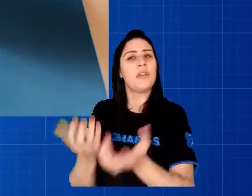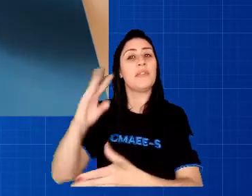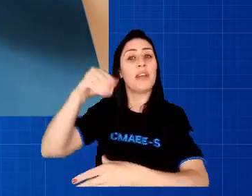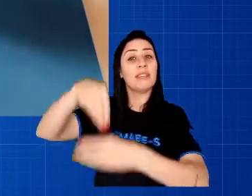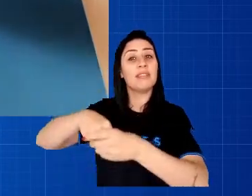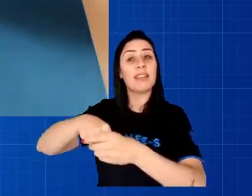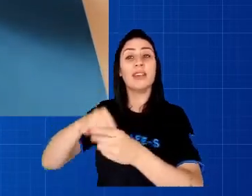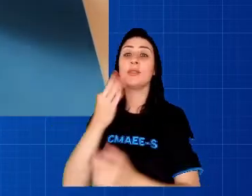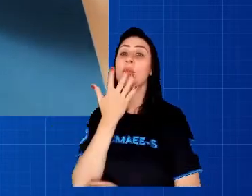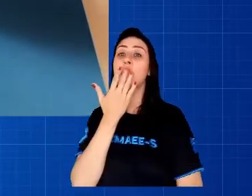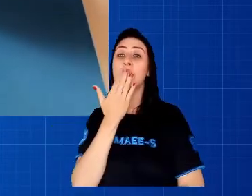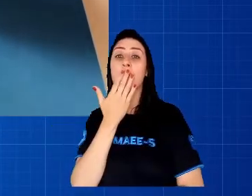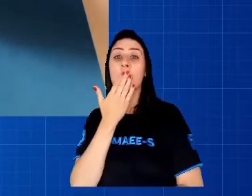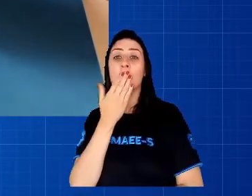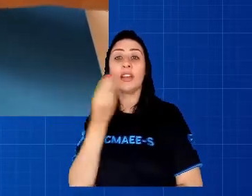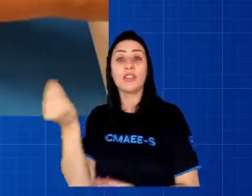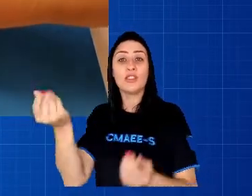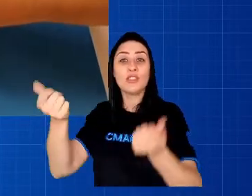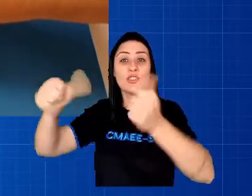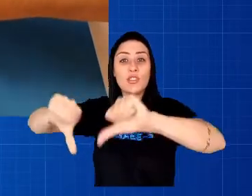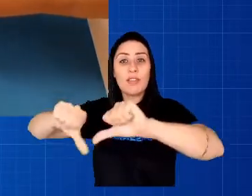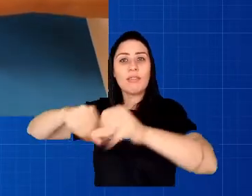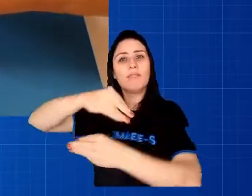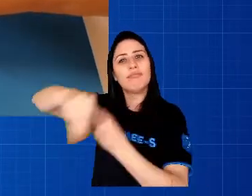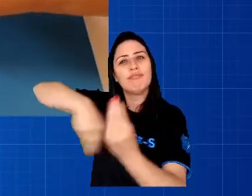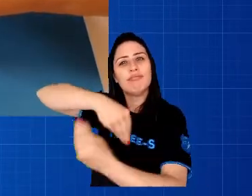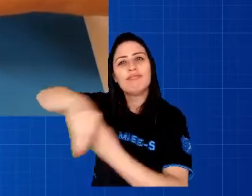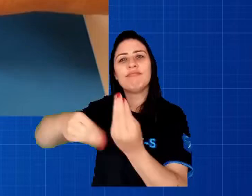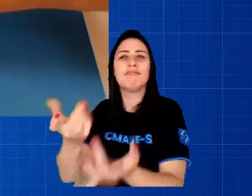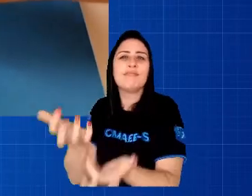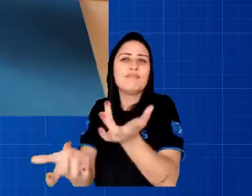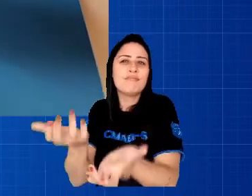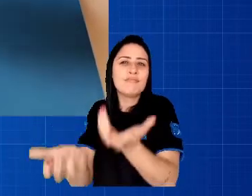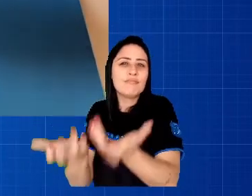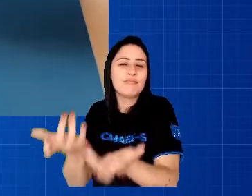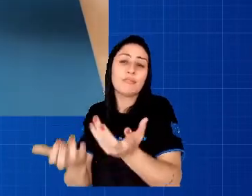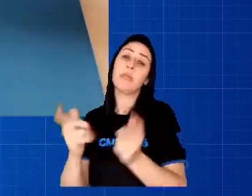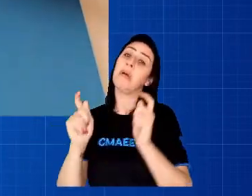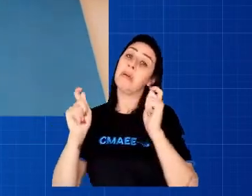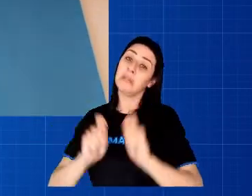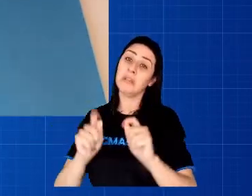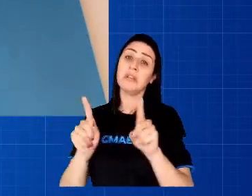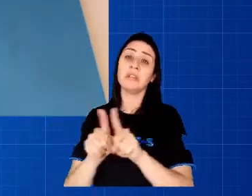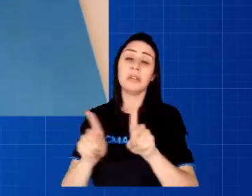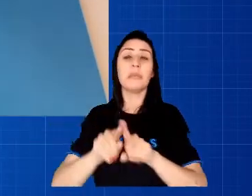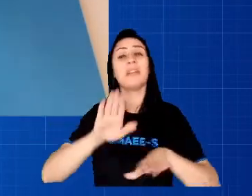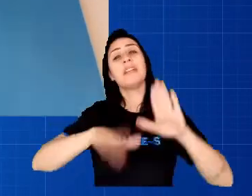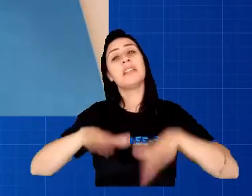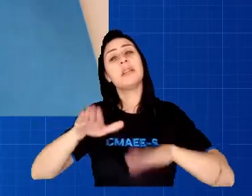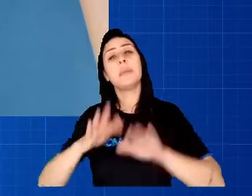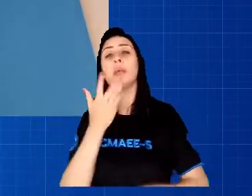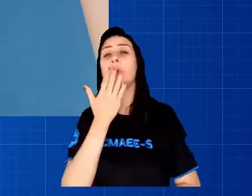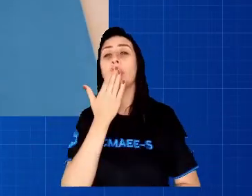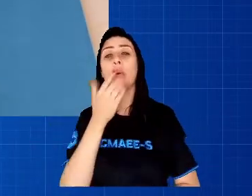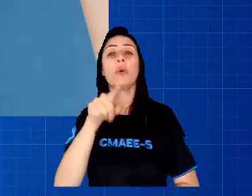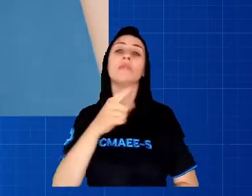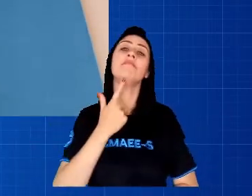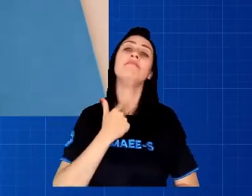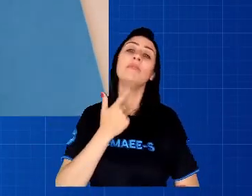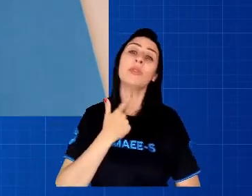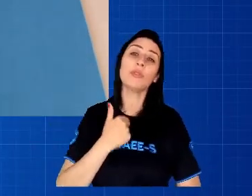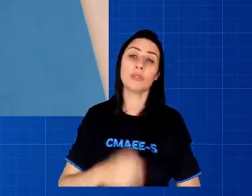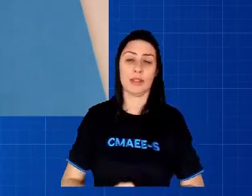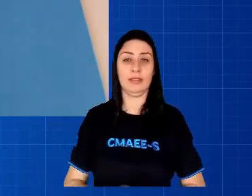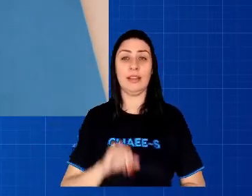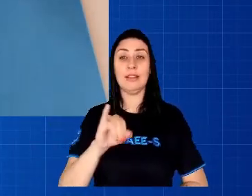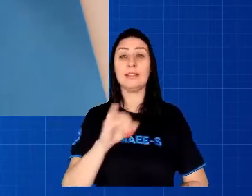tinta, com uma água de beterraba, com, né, algum corante, mas isso também vai depender da tonalidade que você deseja. Se você